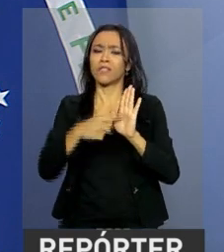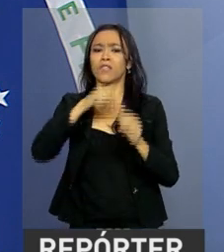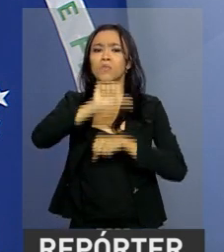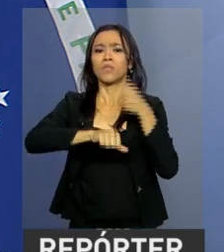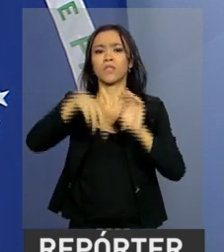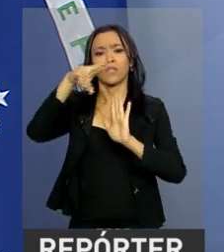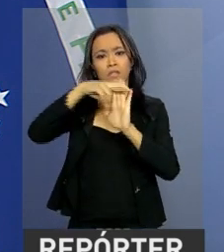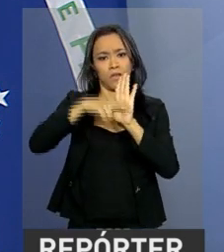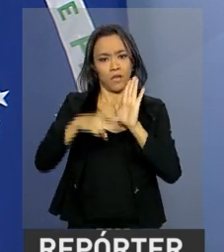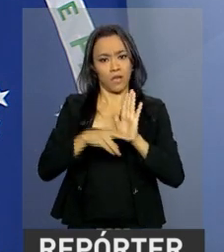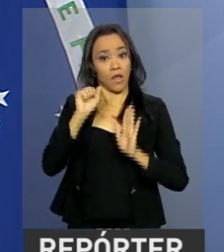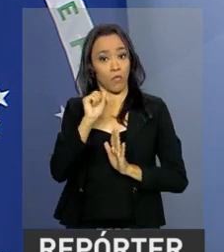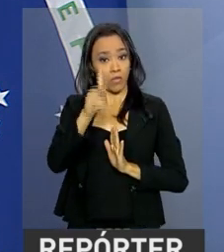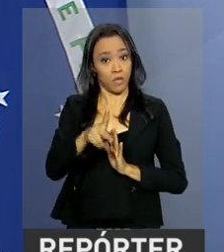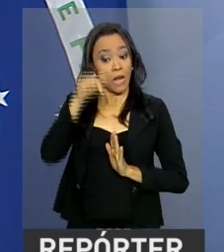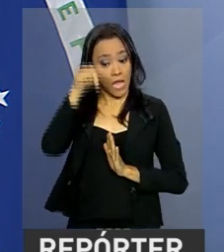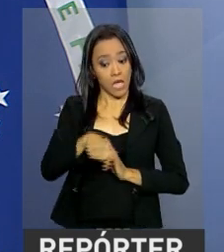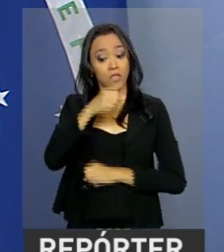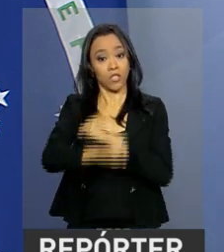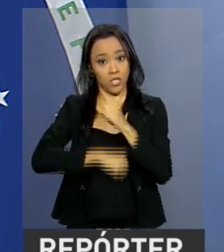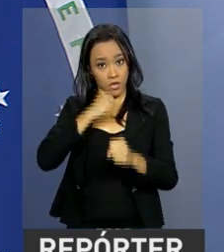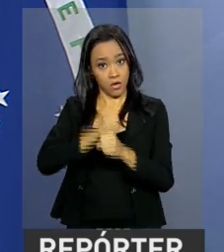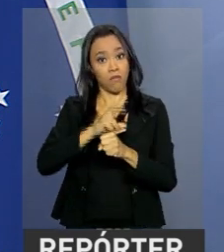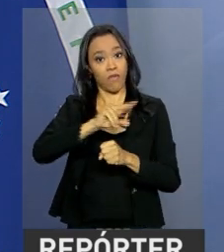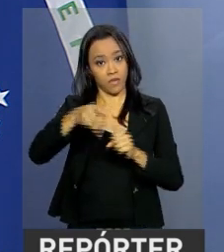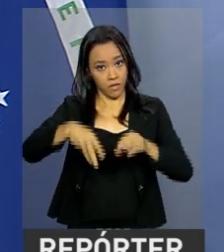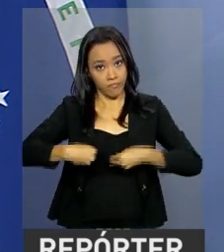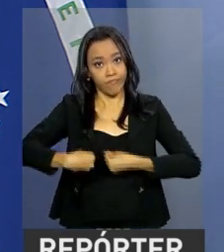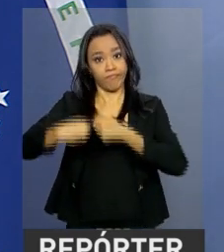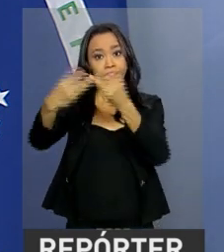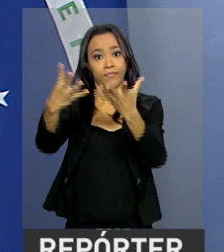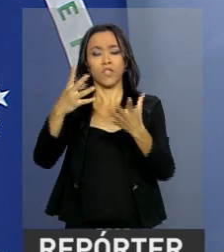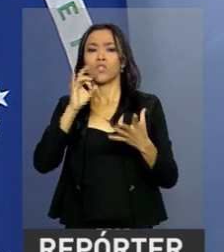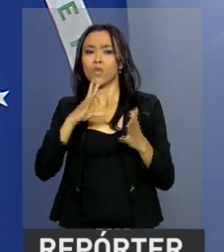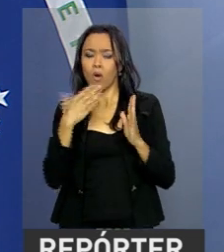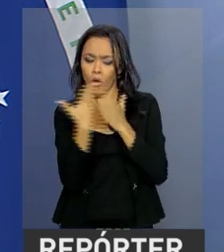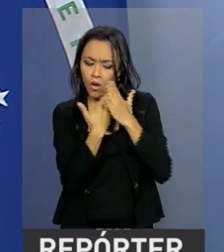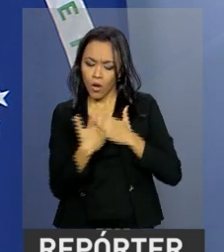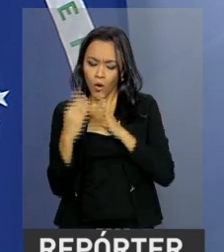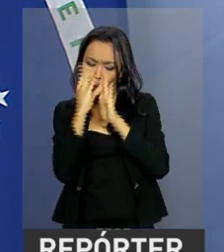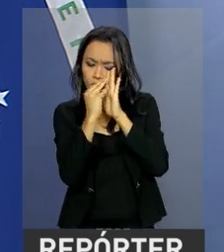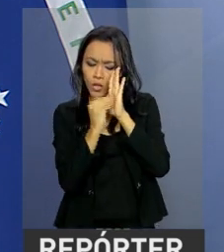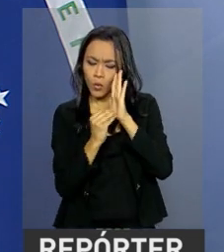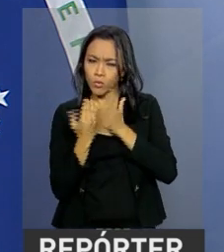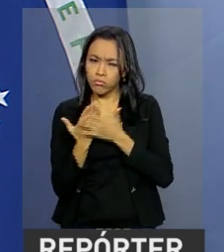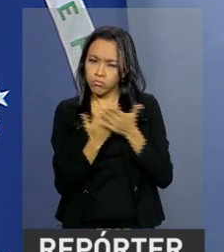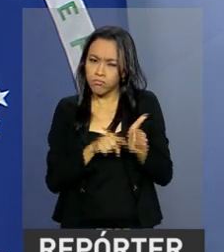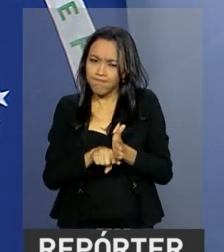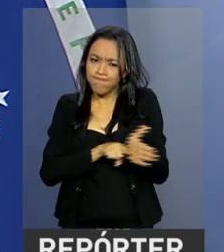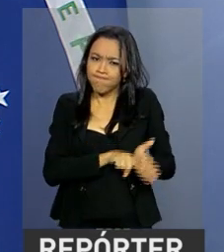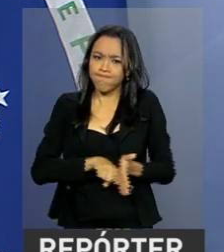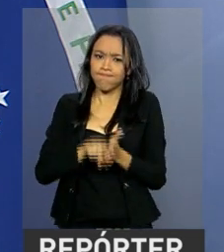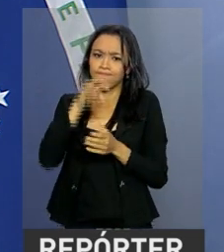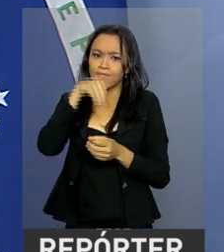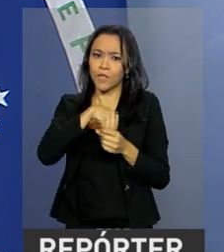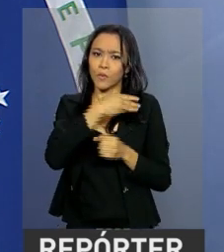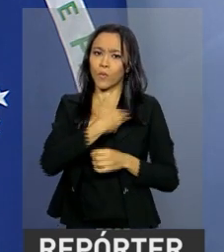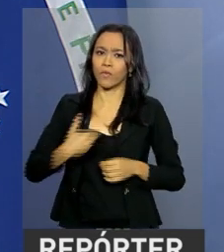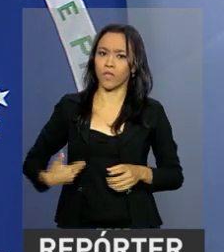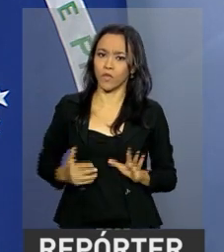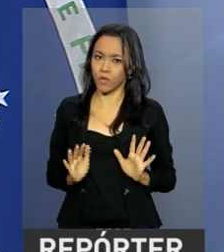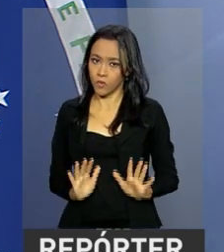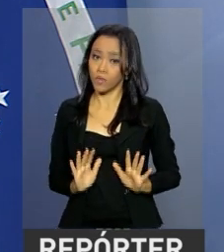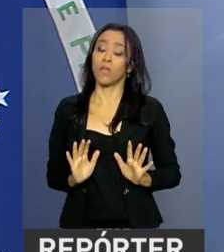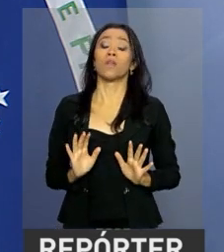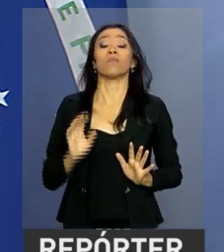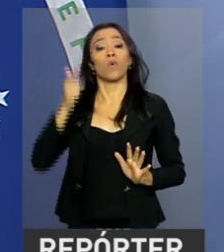ao Congresso ainda este ano. Apenas seu conteúdo está sendo estudado dentro do governo. Como já dito mais de